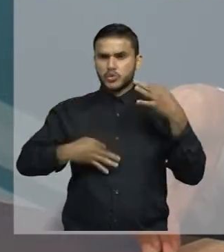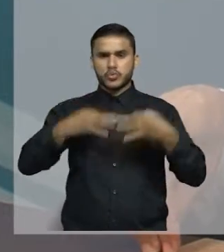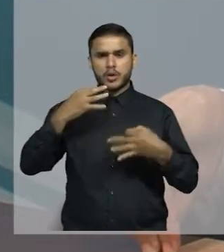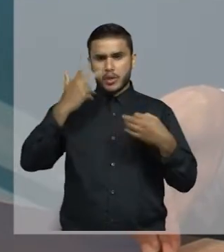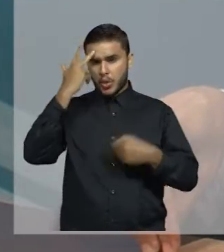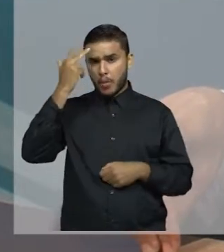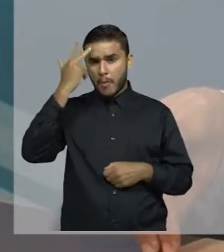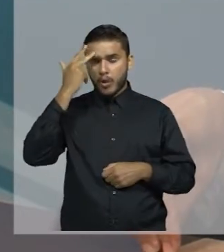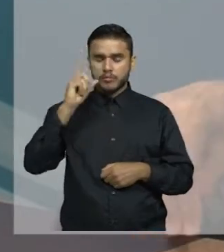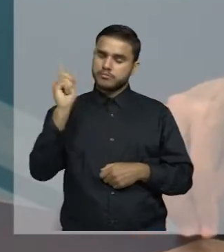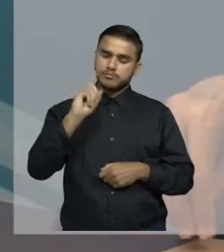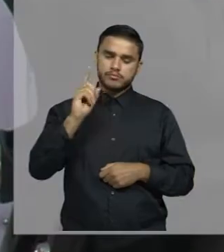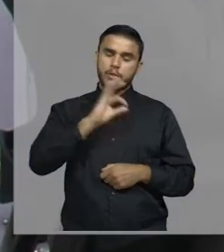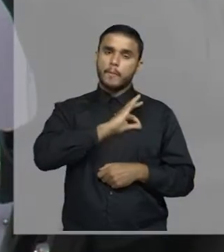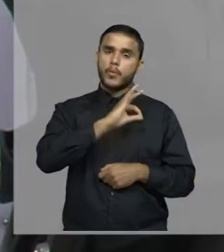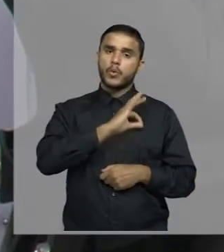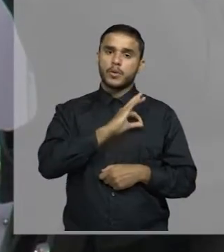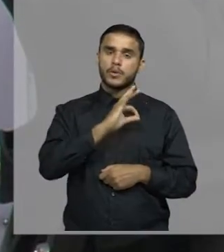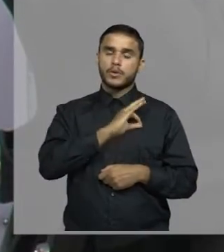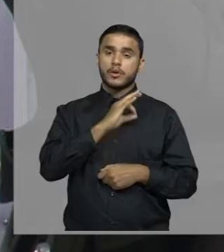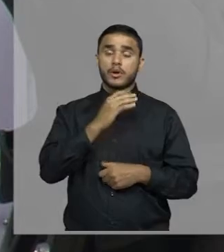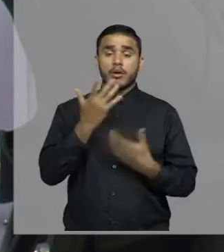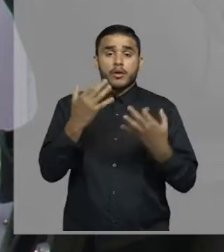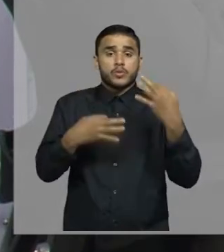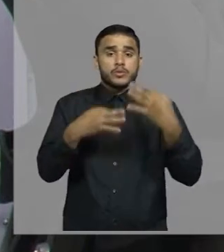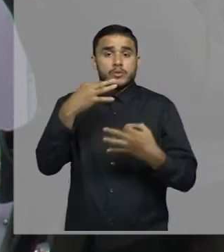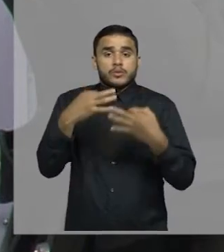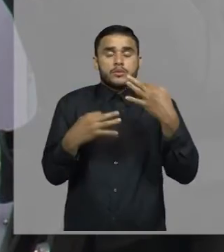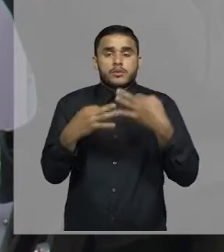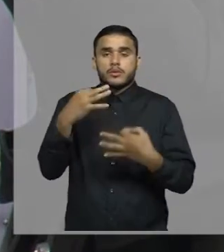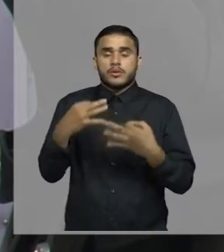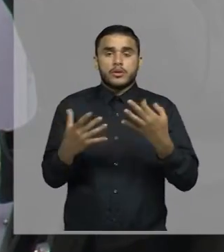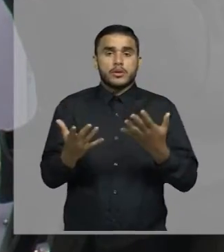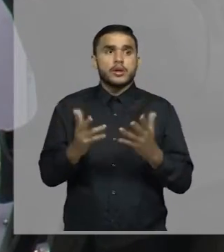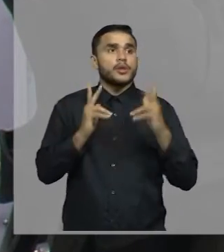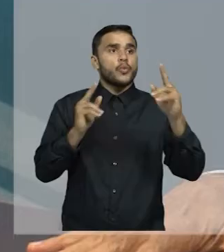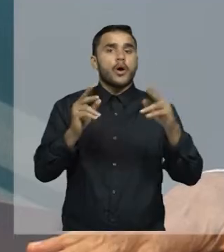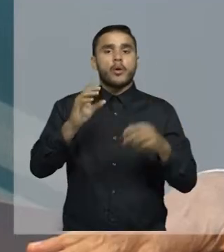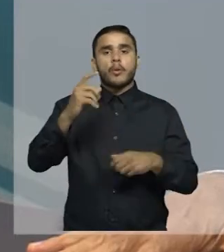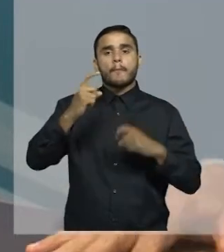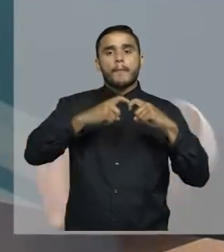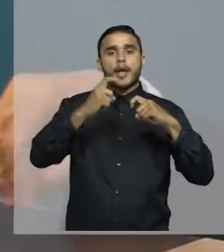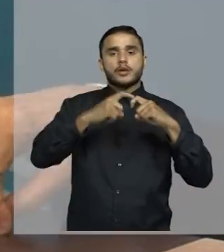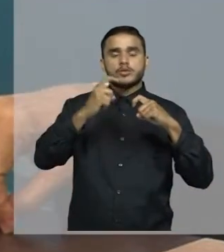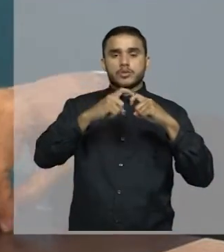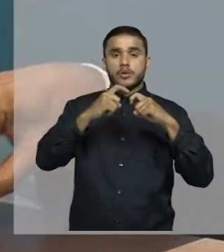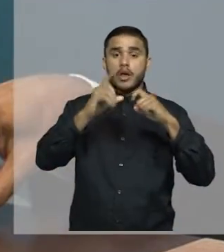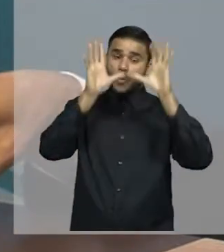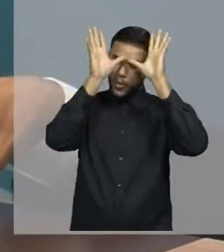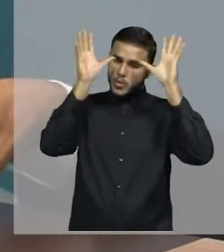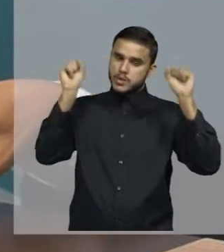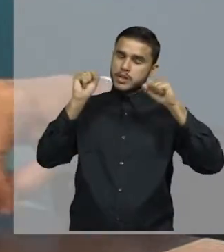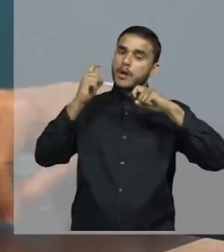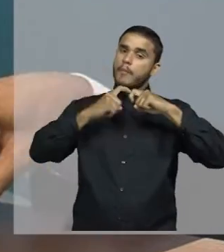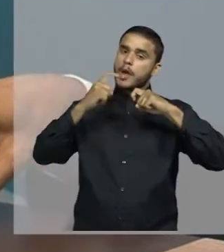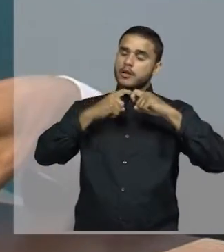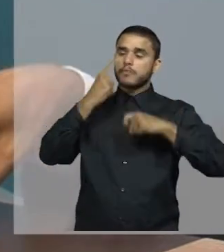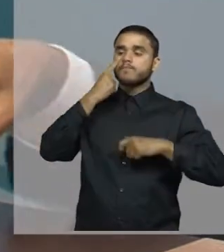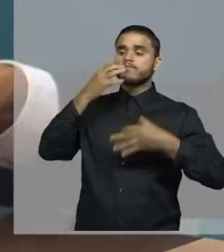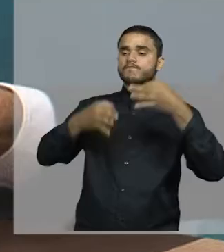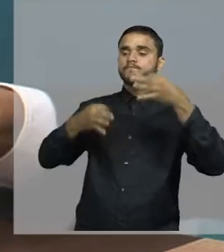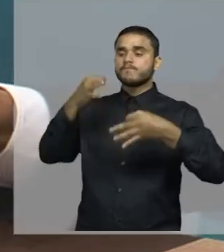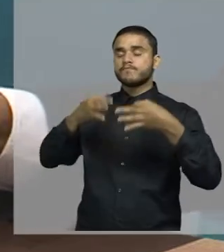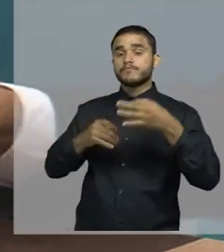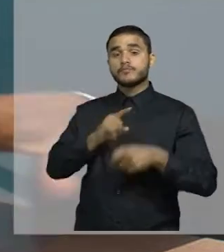popular. Porque assim como um erro médico é avaliado pelo Conselho Regional de Medicina, a conduta desairosa